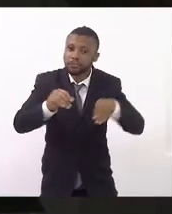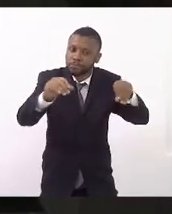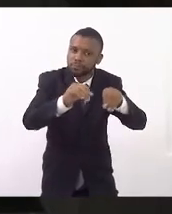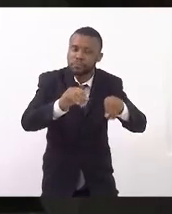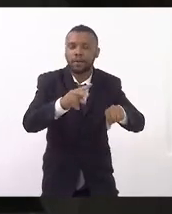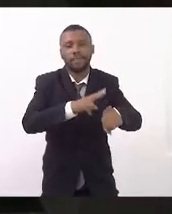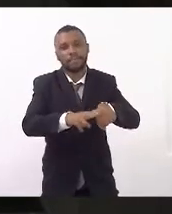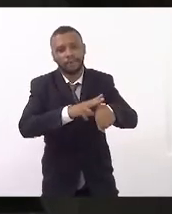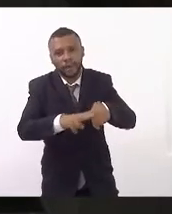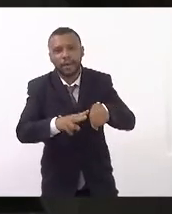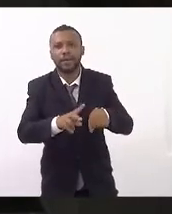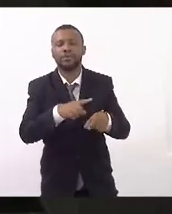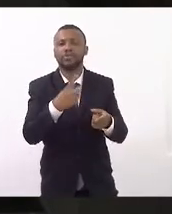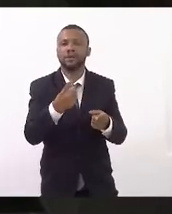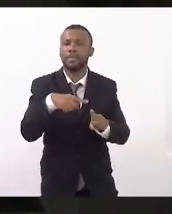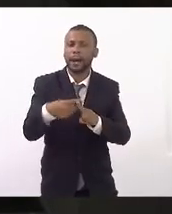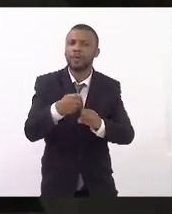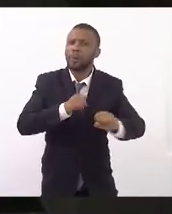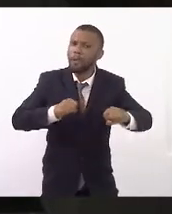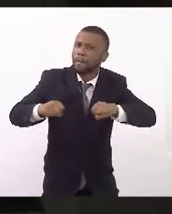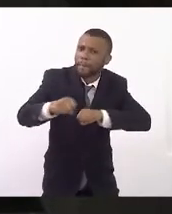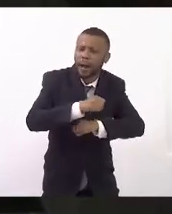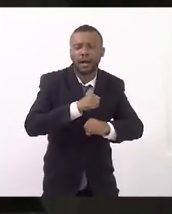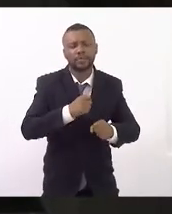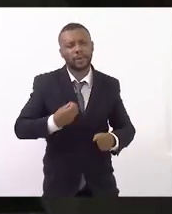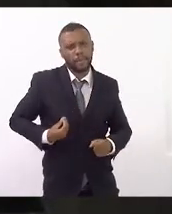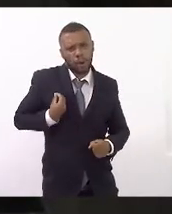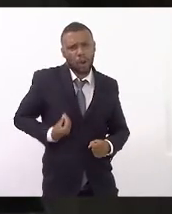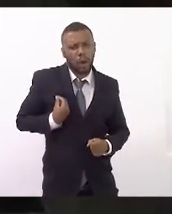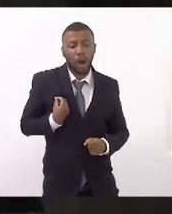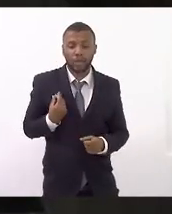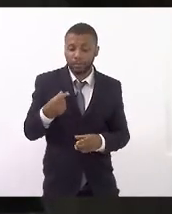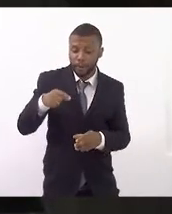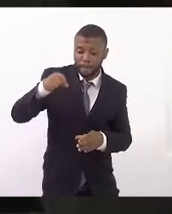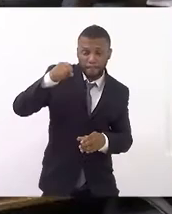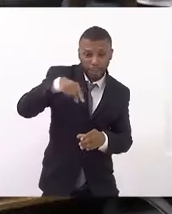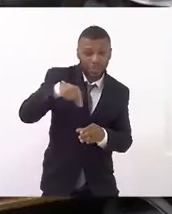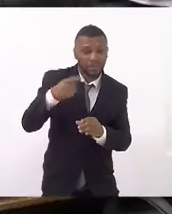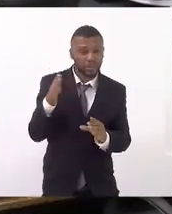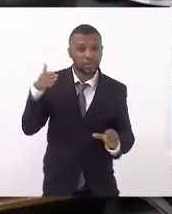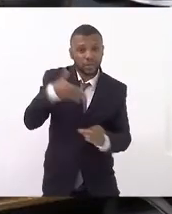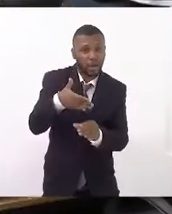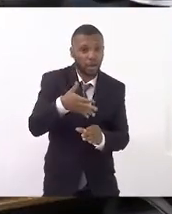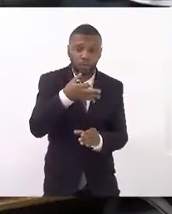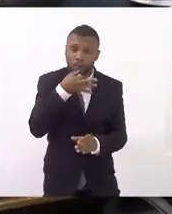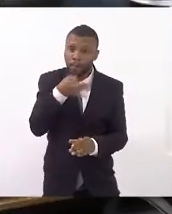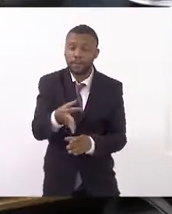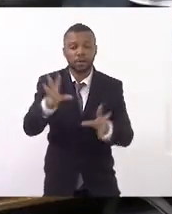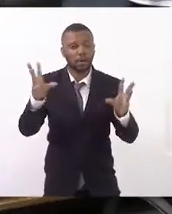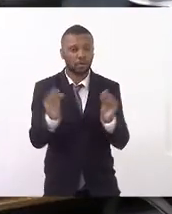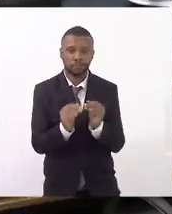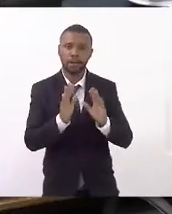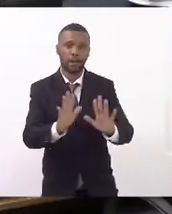biológico, mais plantio direto. É essa a minha opinião.